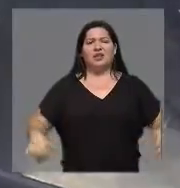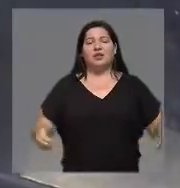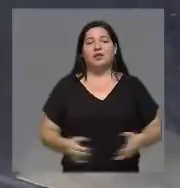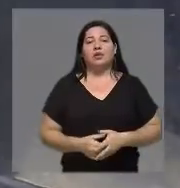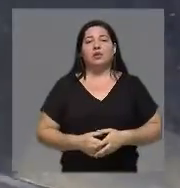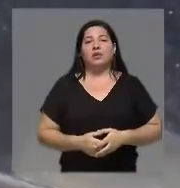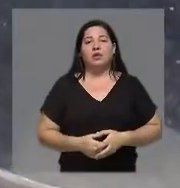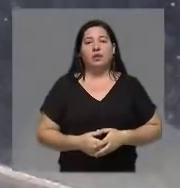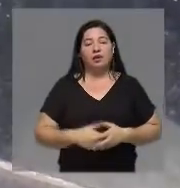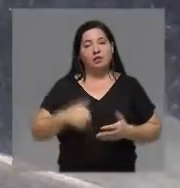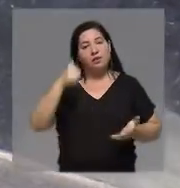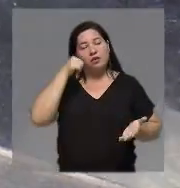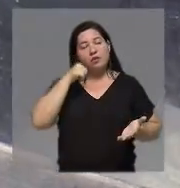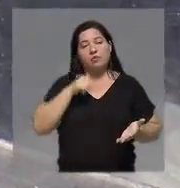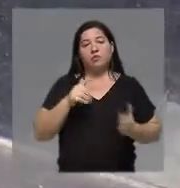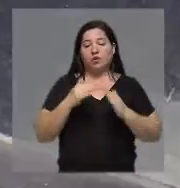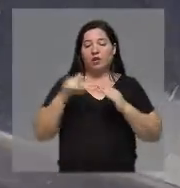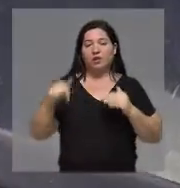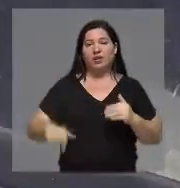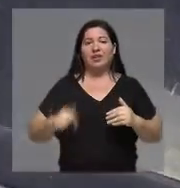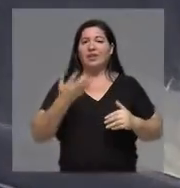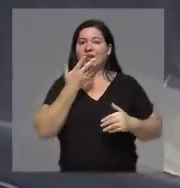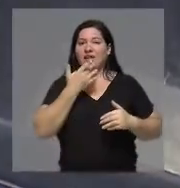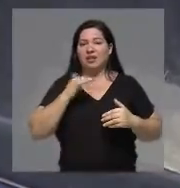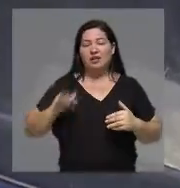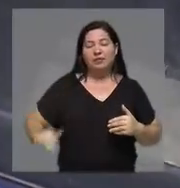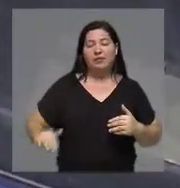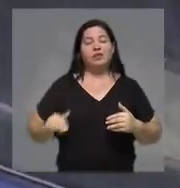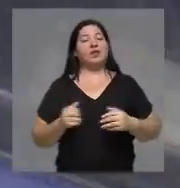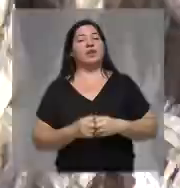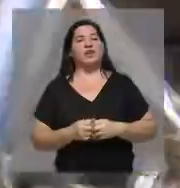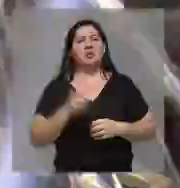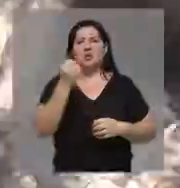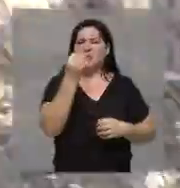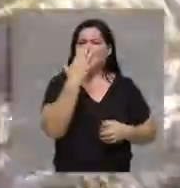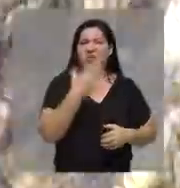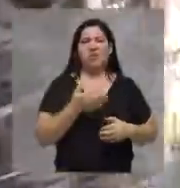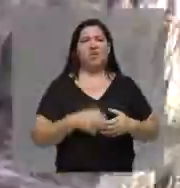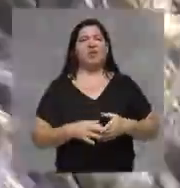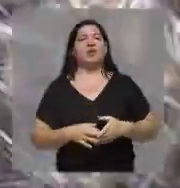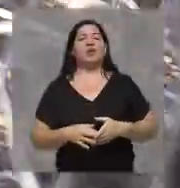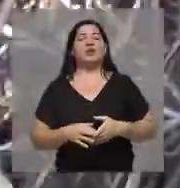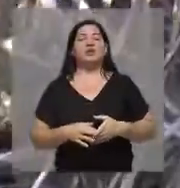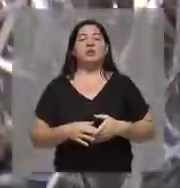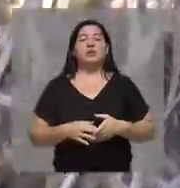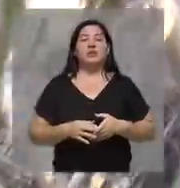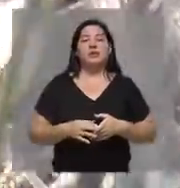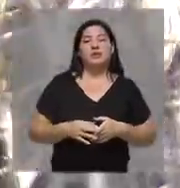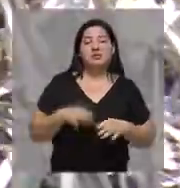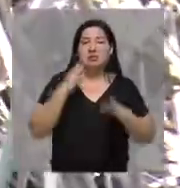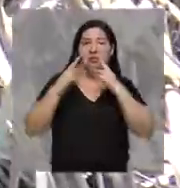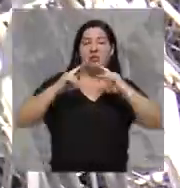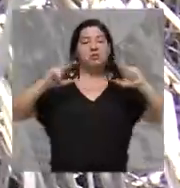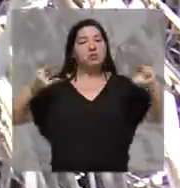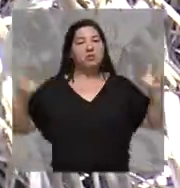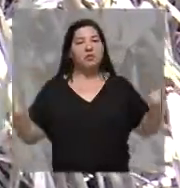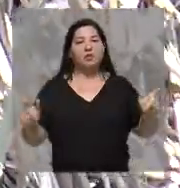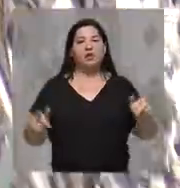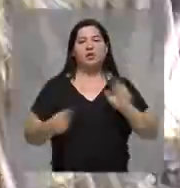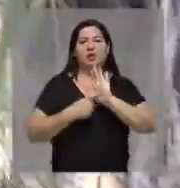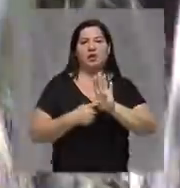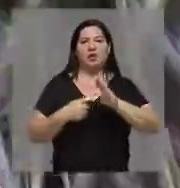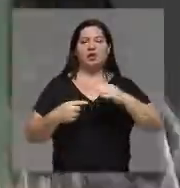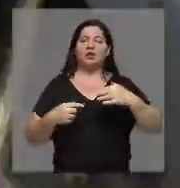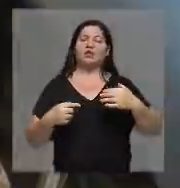munícipe com criança pequena, né, postando várias fotos, inclusive nas redes sociais, os animais que estão entrando nas casas. Então o mínimo que a gente pode é estar